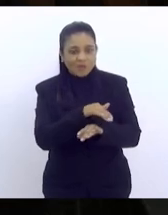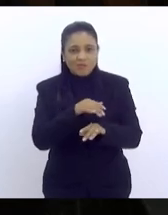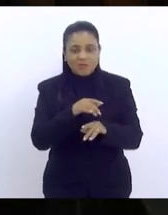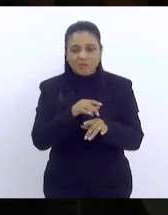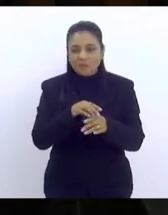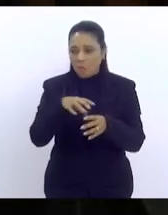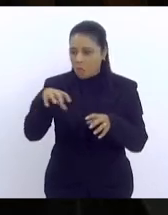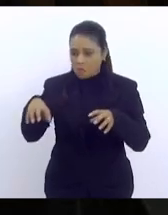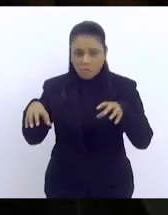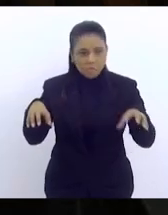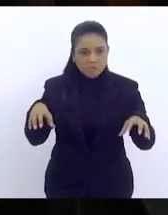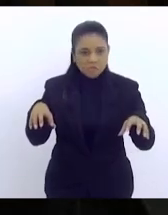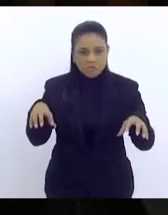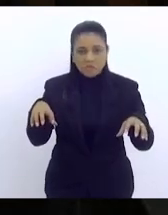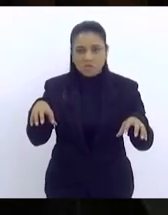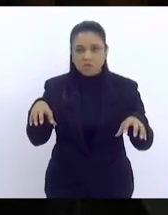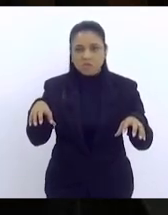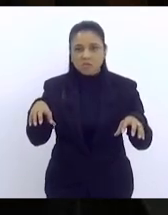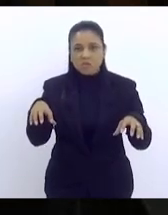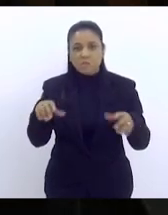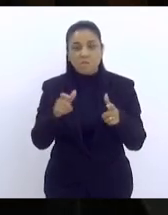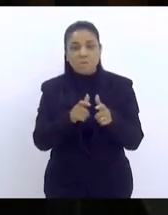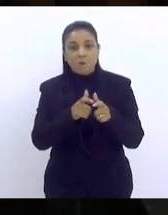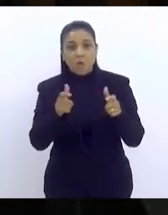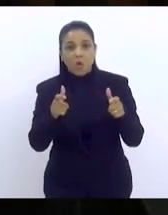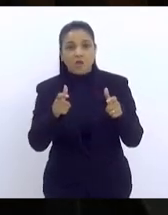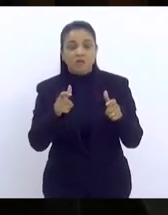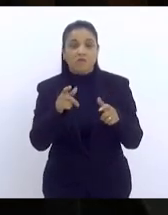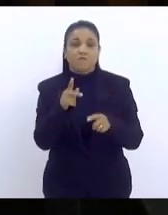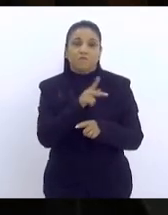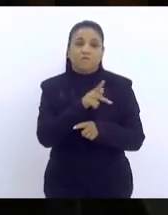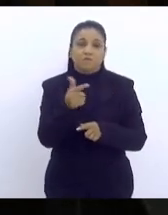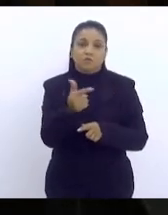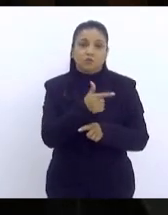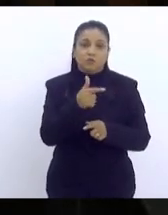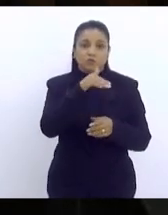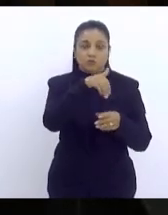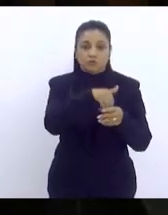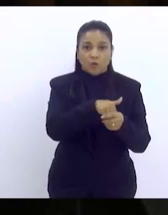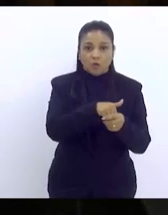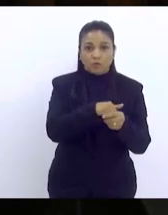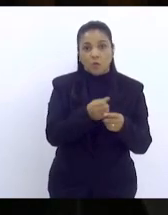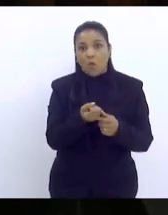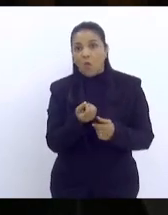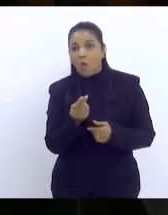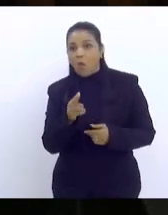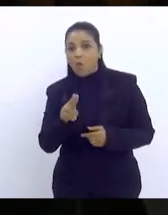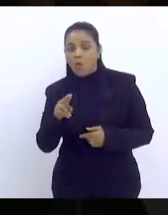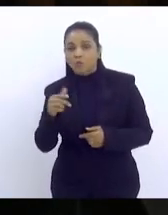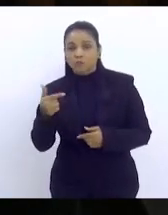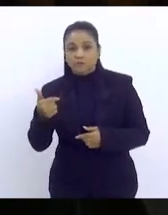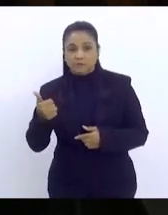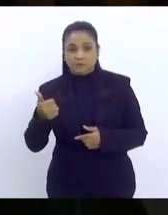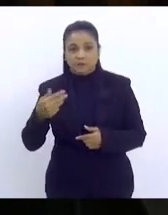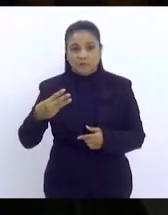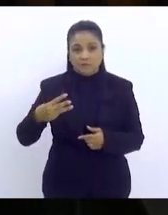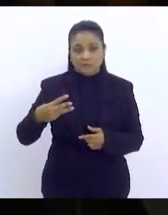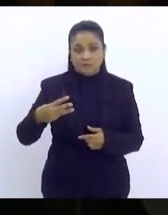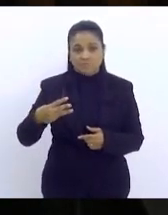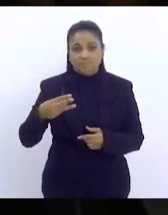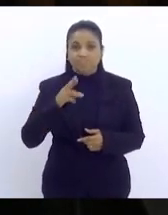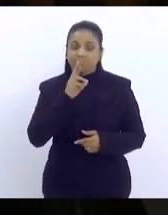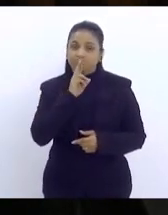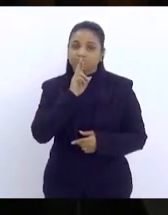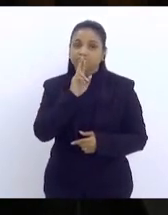a maioria da população votar 22 eu votava 13 e qual foi o resultado das